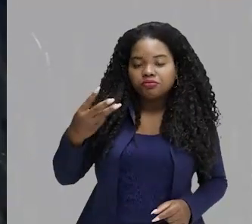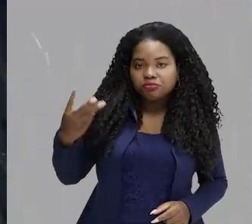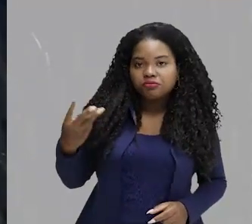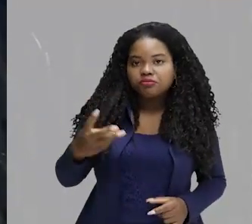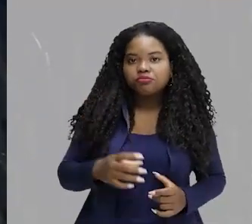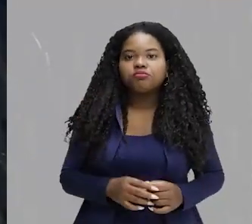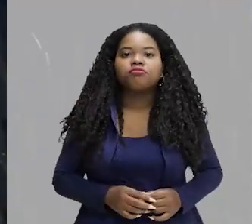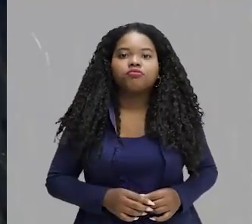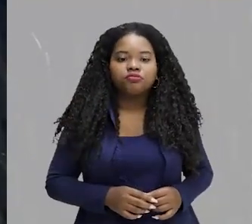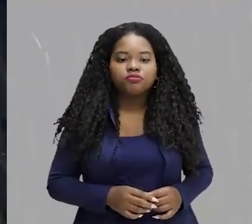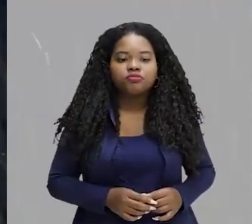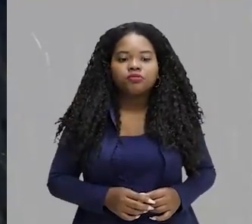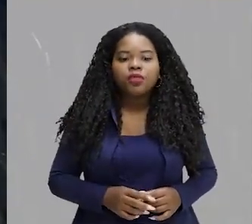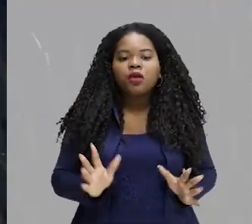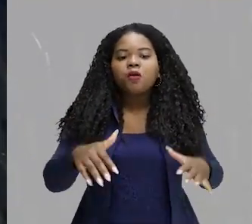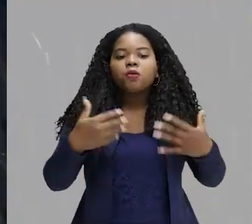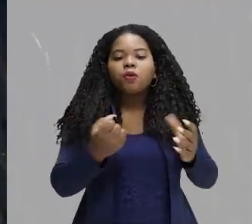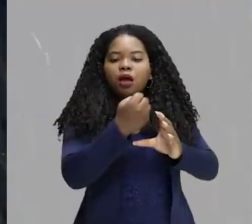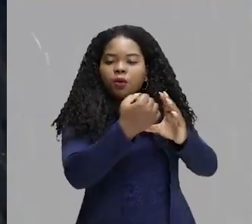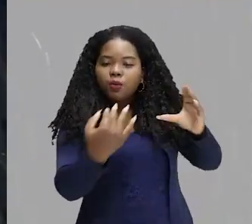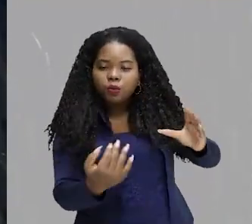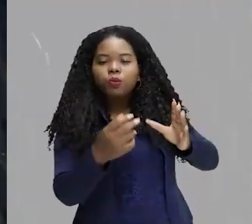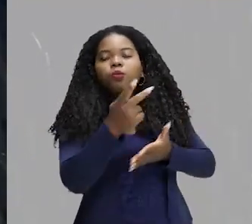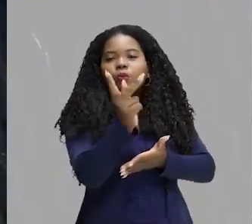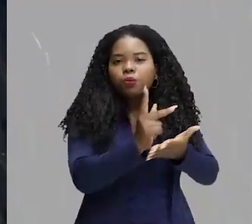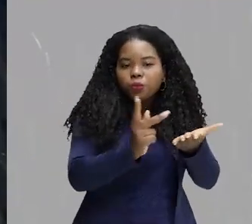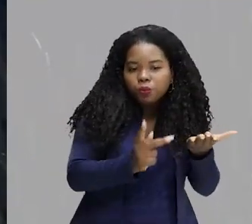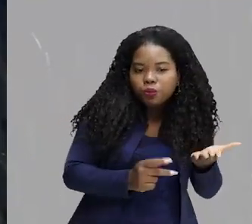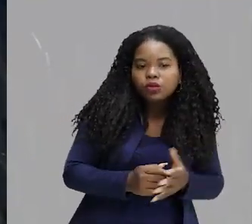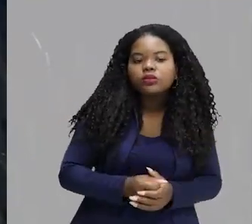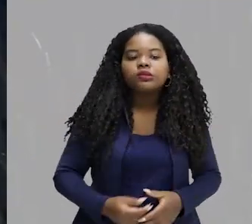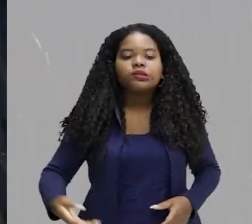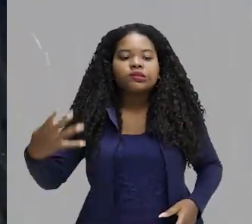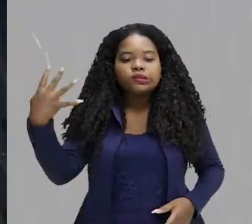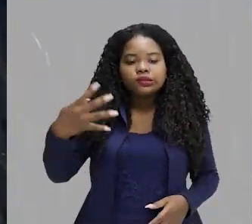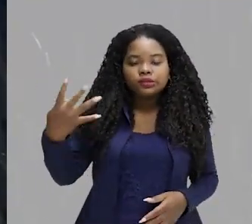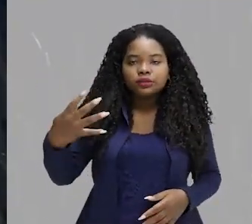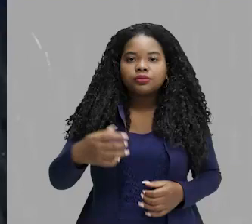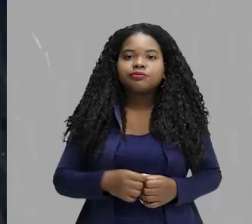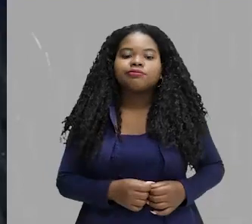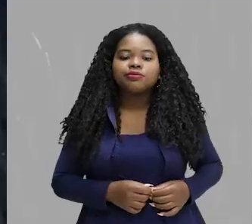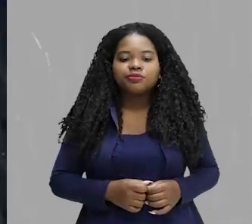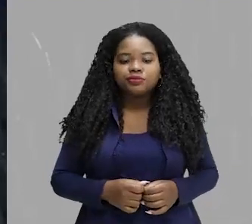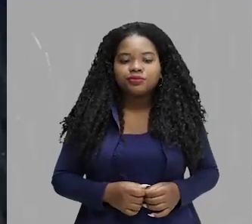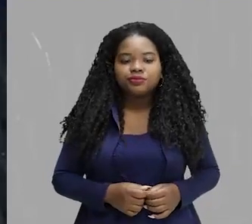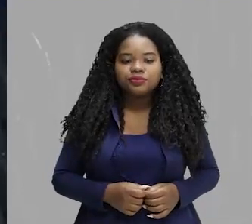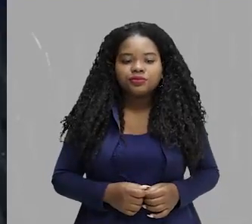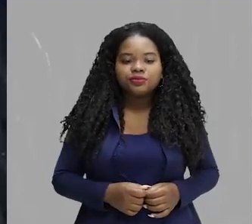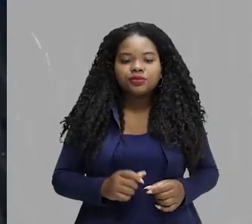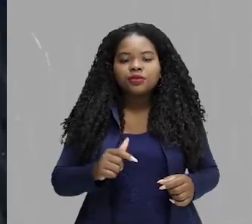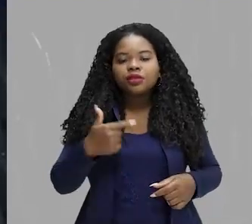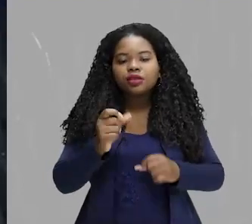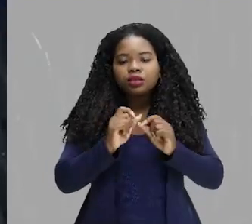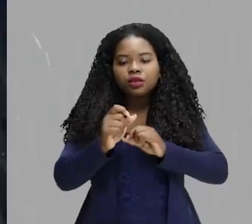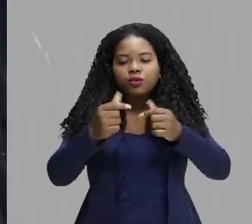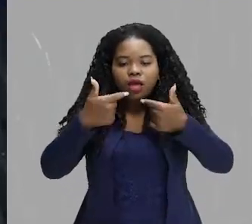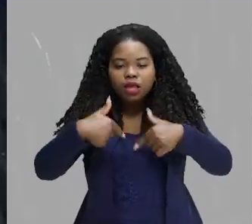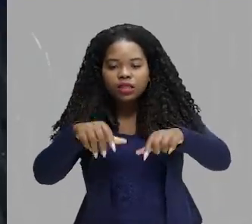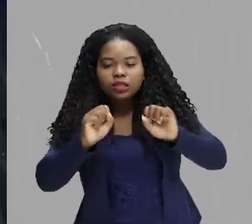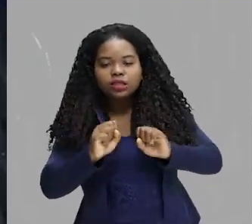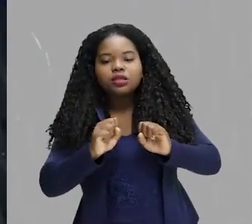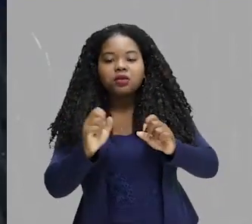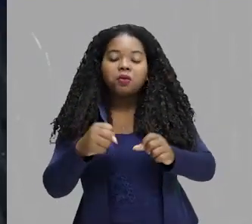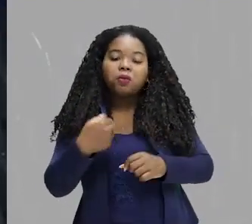of Poetry, que são as características da poesia. Figurative Language, que é a linguagem ou